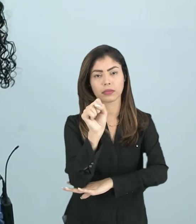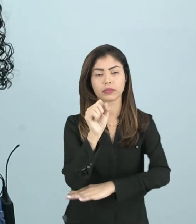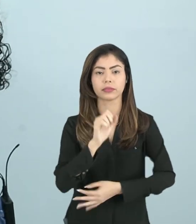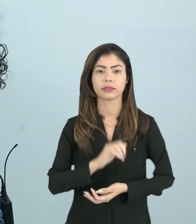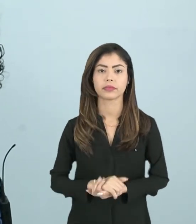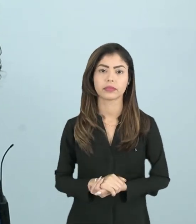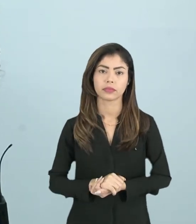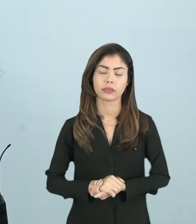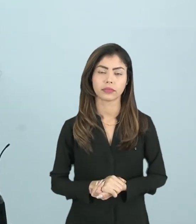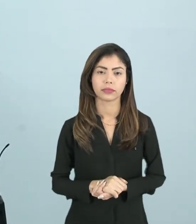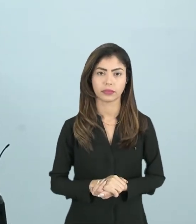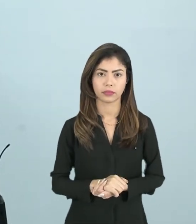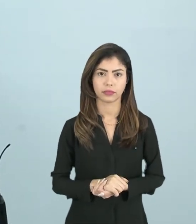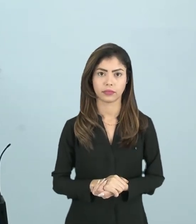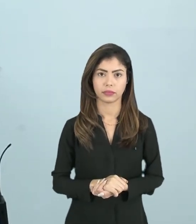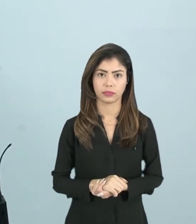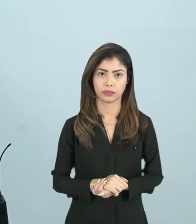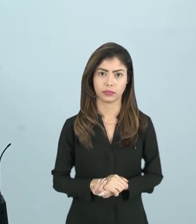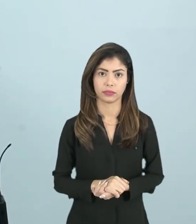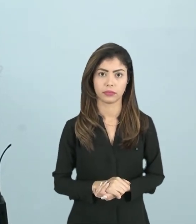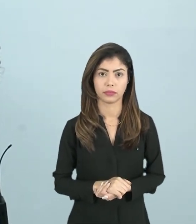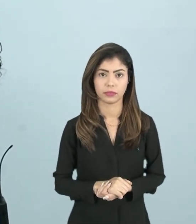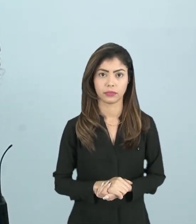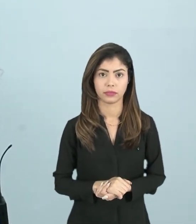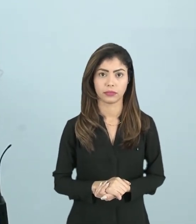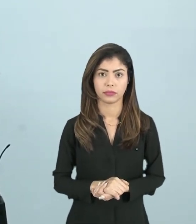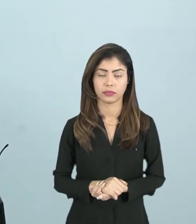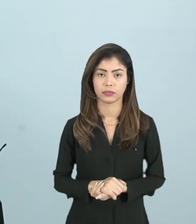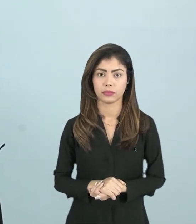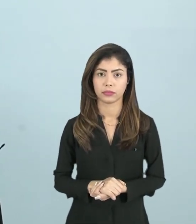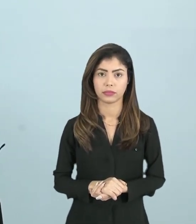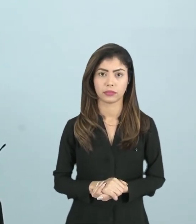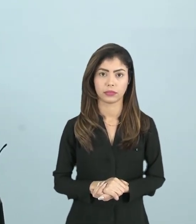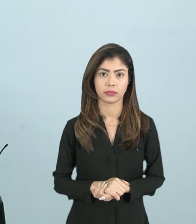folhas direitinho.